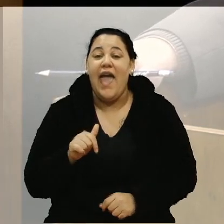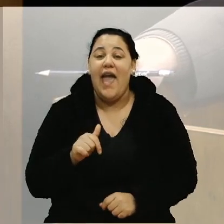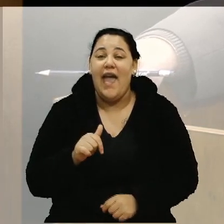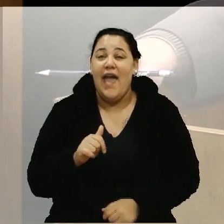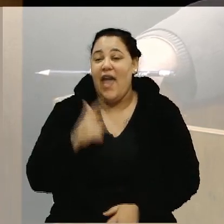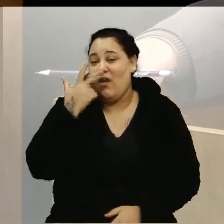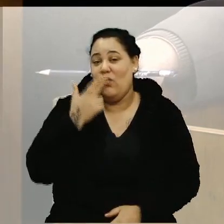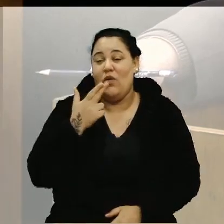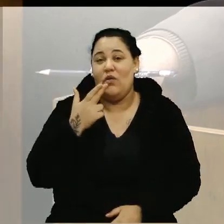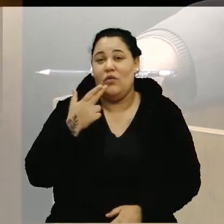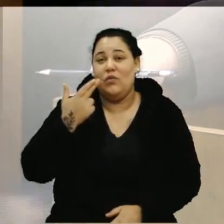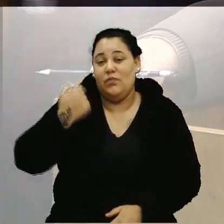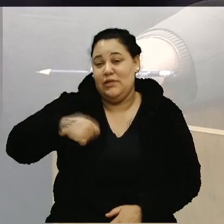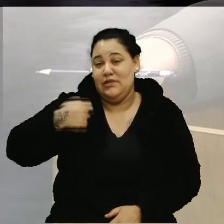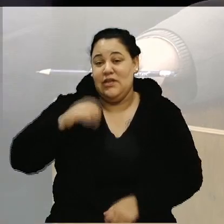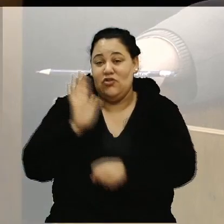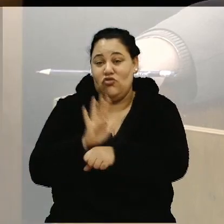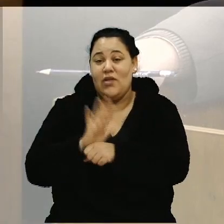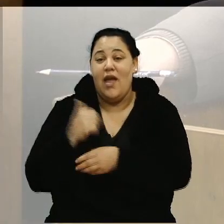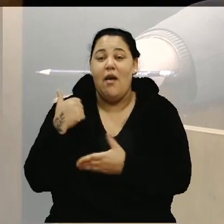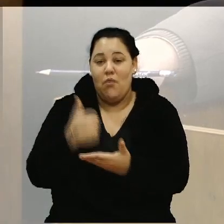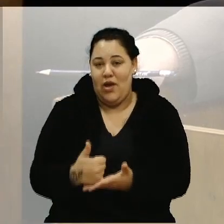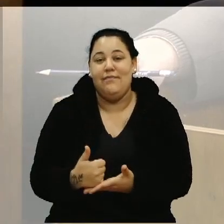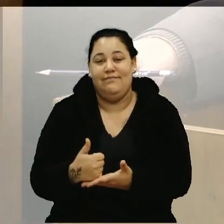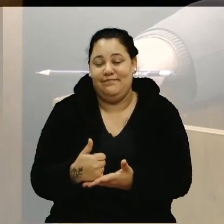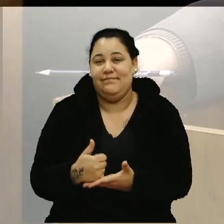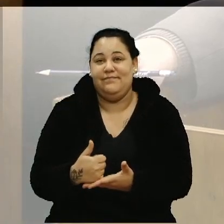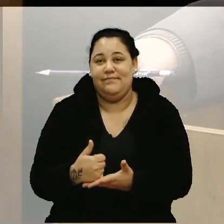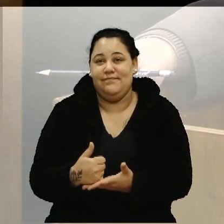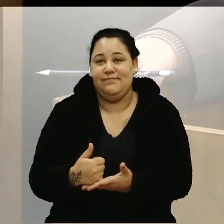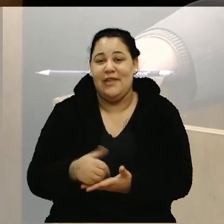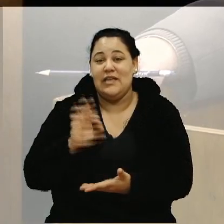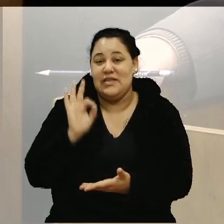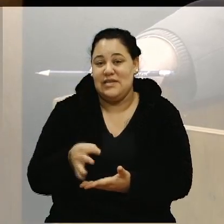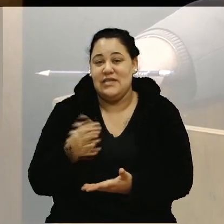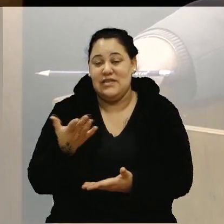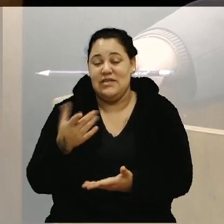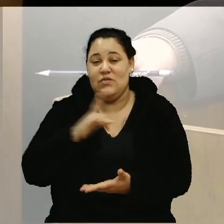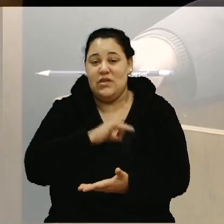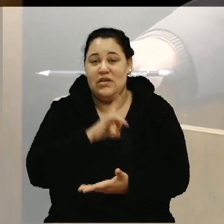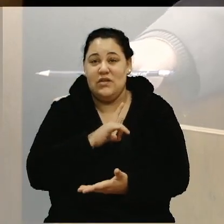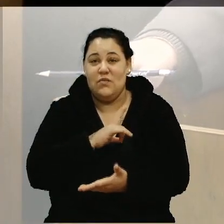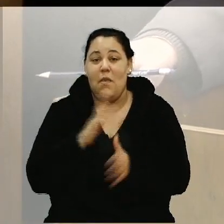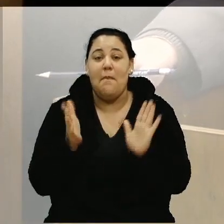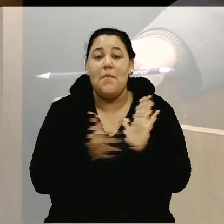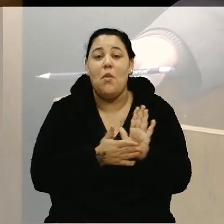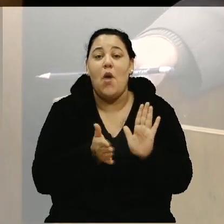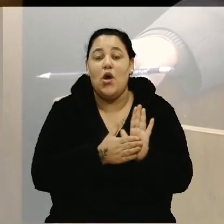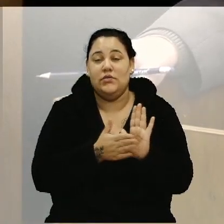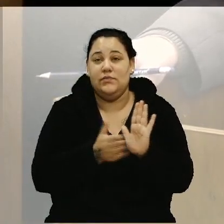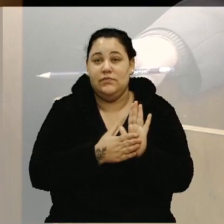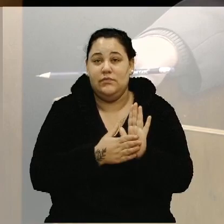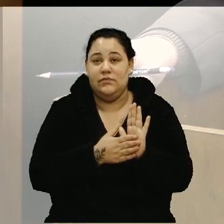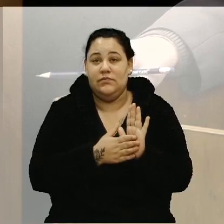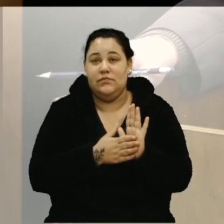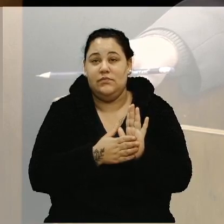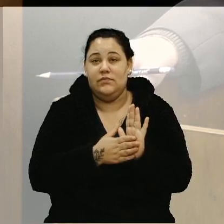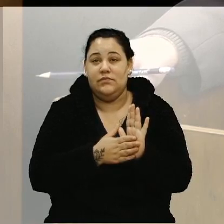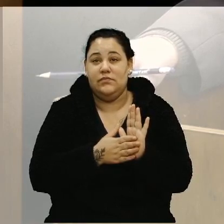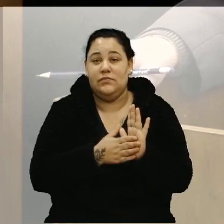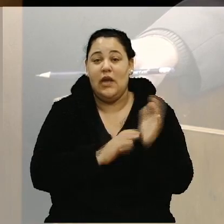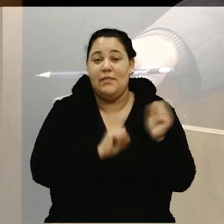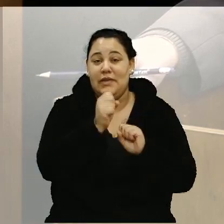daquilo que a gente precisa ajudar e apoiar. Então, eu tenho uma proposta de uns empresários